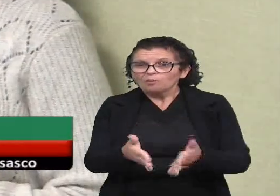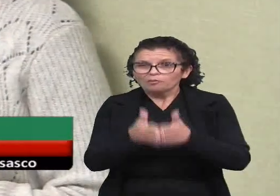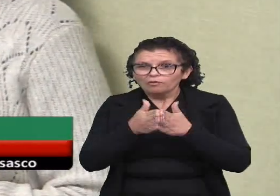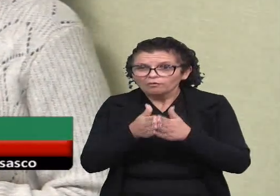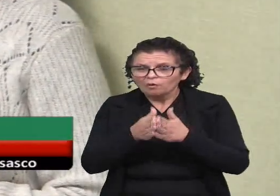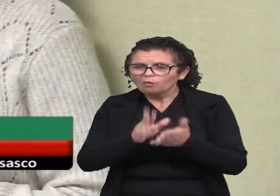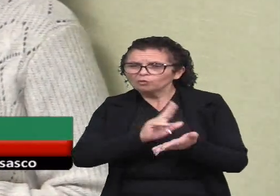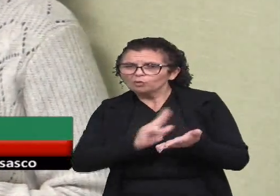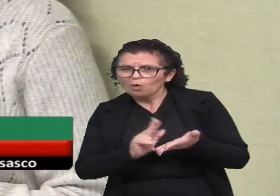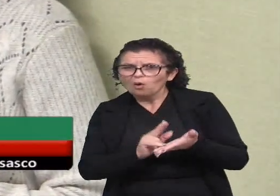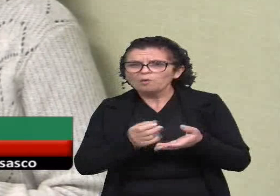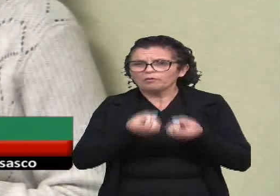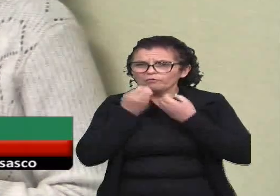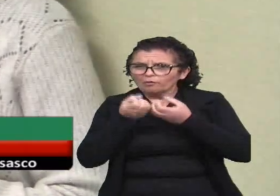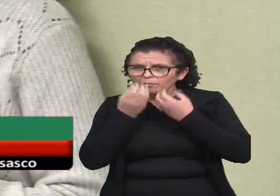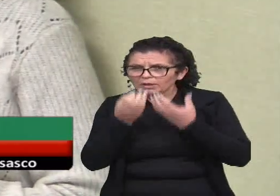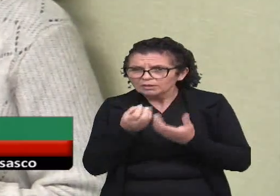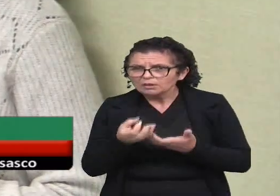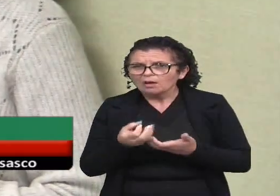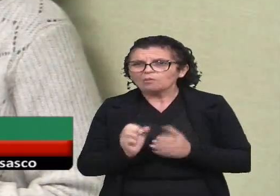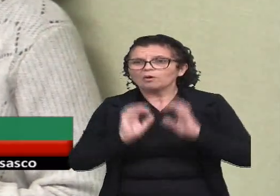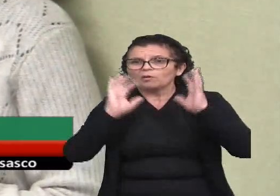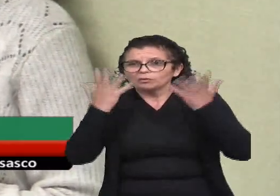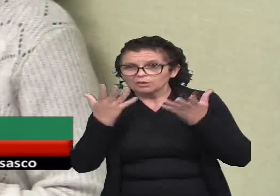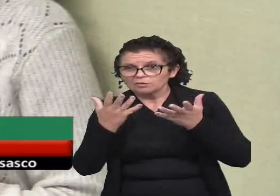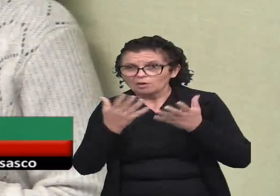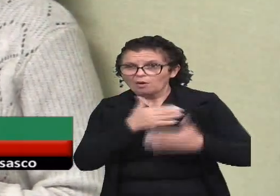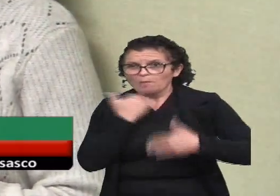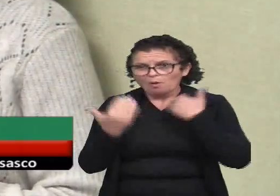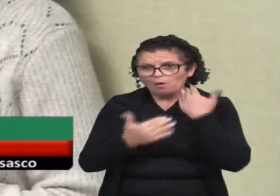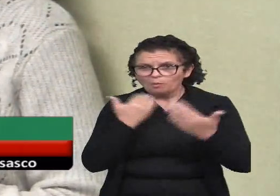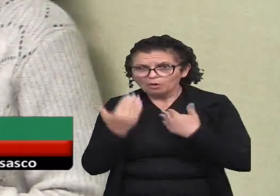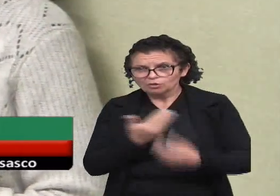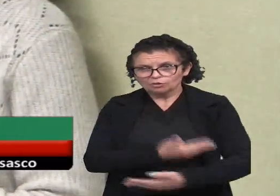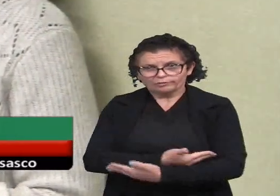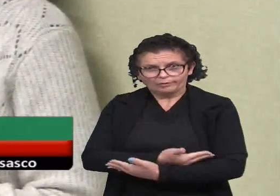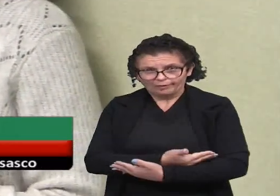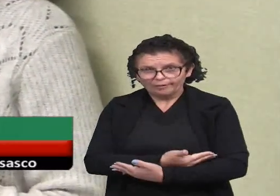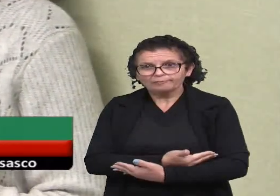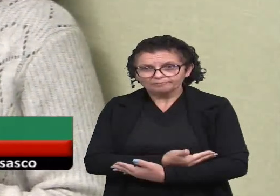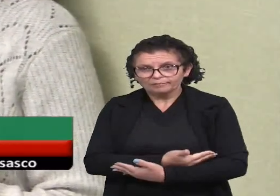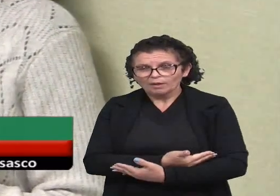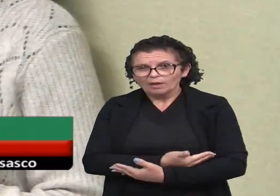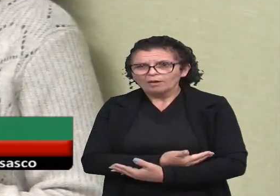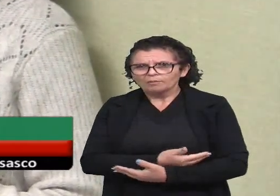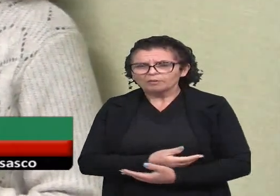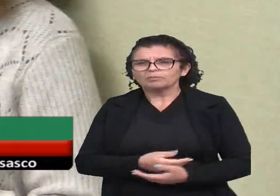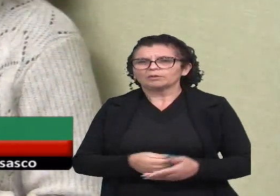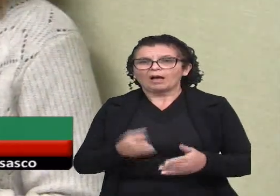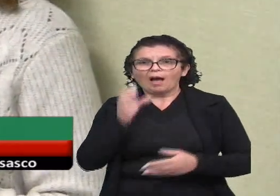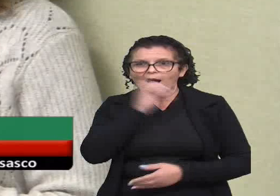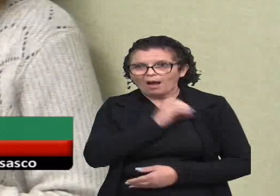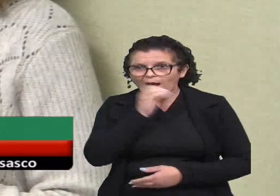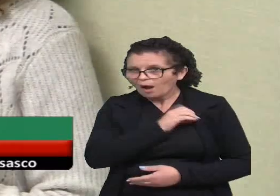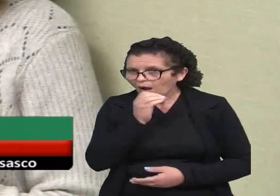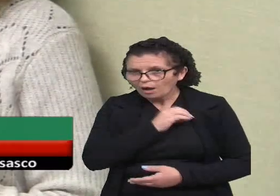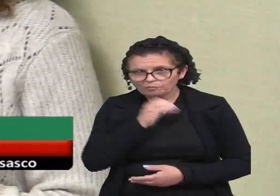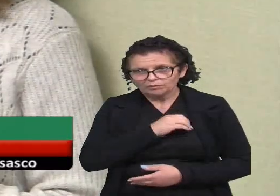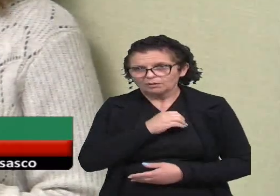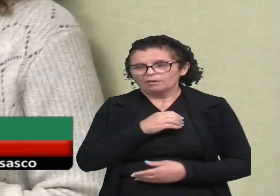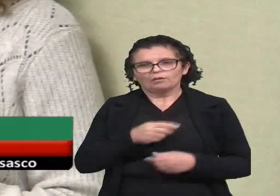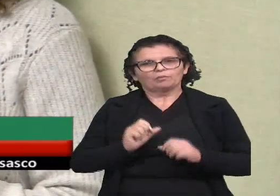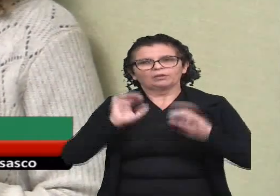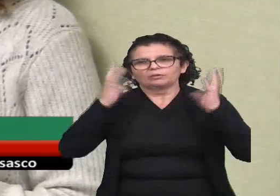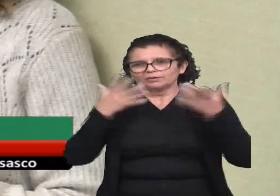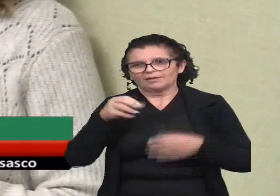ele me passasse os dados dos casos gravíssimos que ele passou da maternidade para que fossem apurados devidamente, porque isso não pode acontecer numa cidade